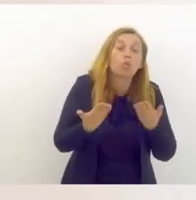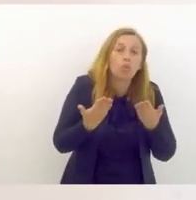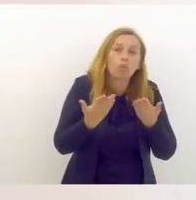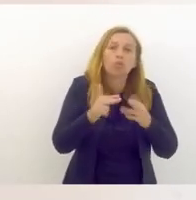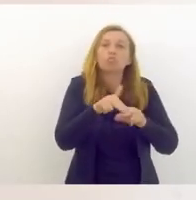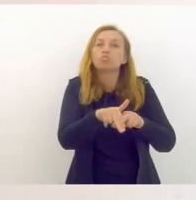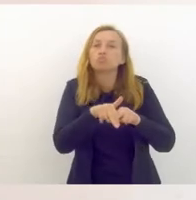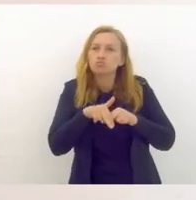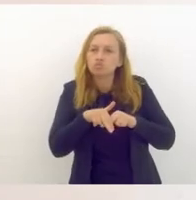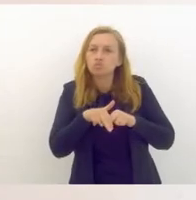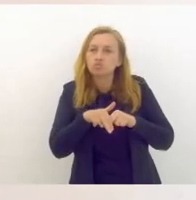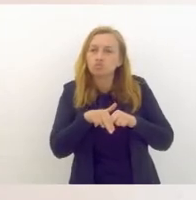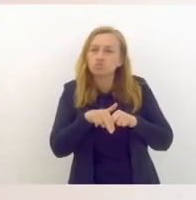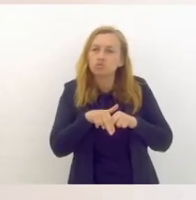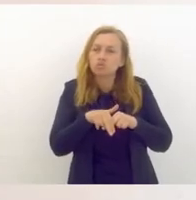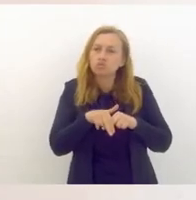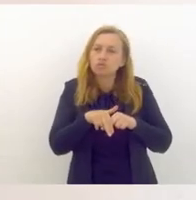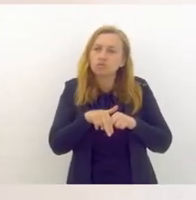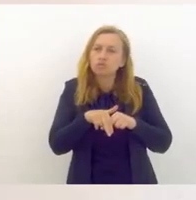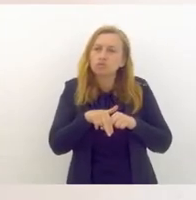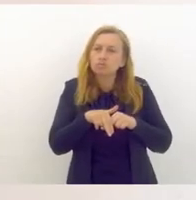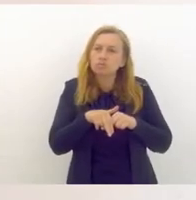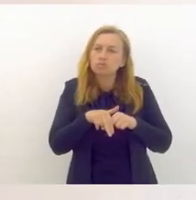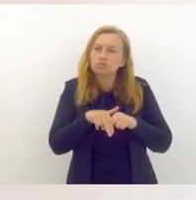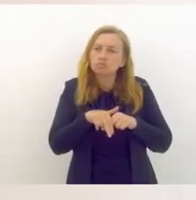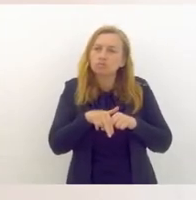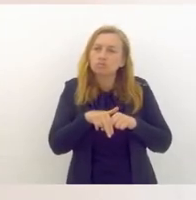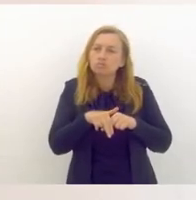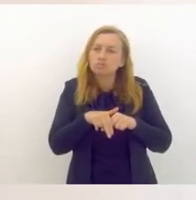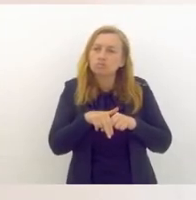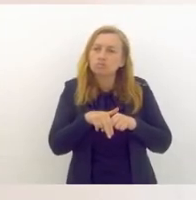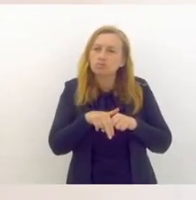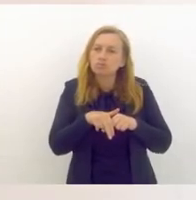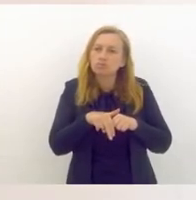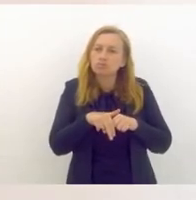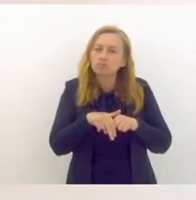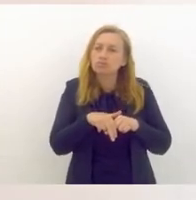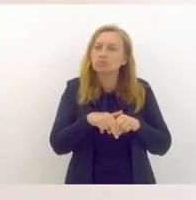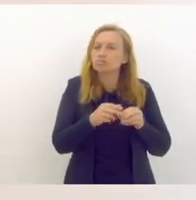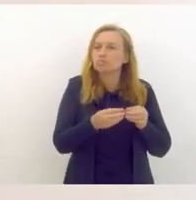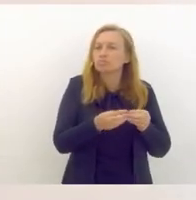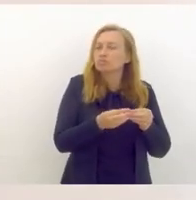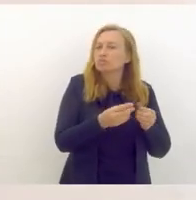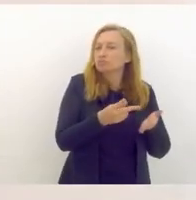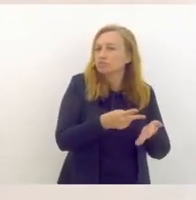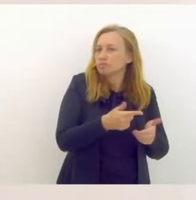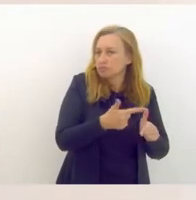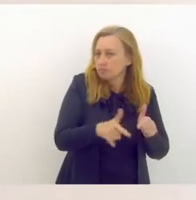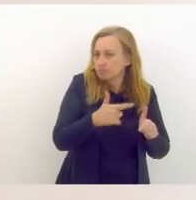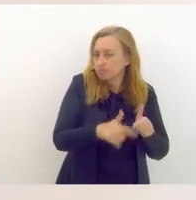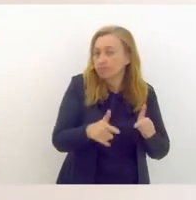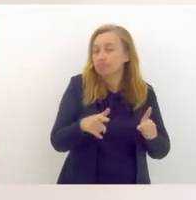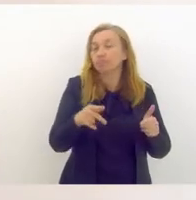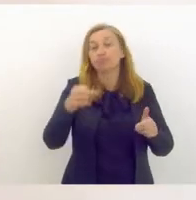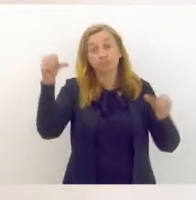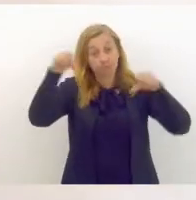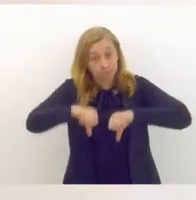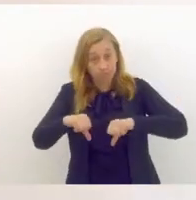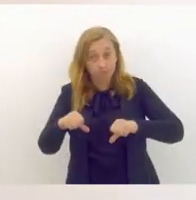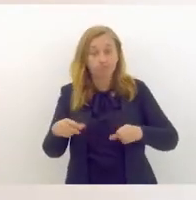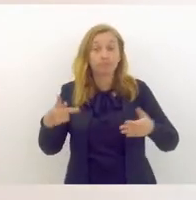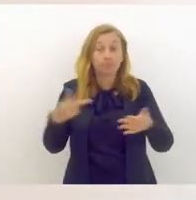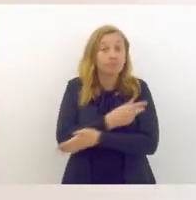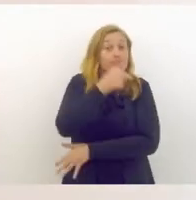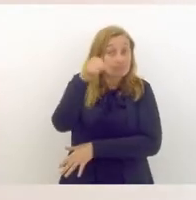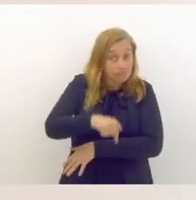razão pela qual está havendo essa reclassificação. E o pior, ele está acontecendo